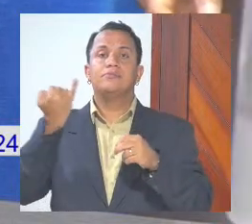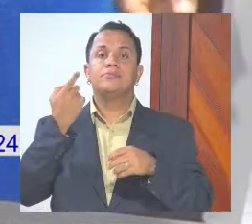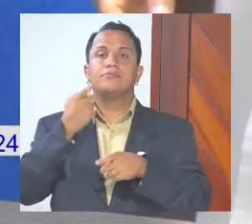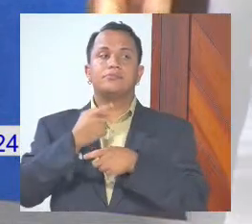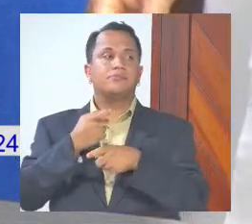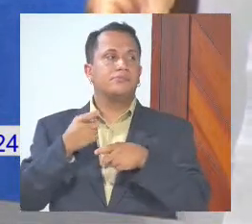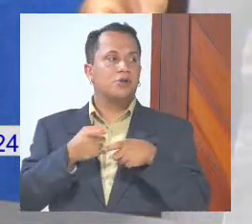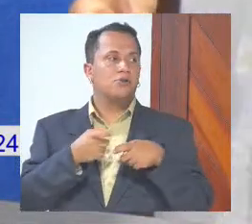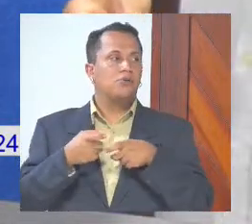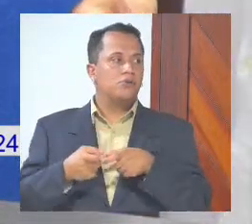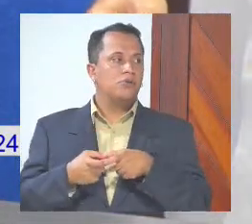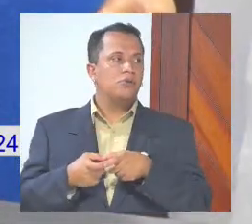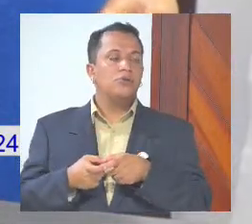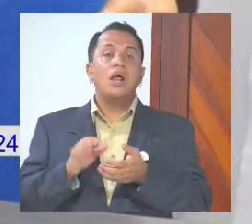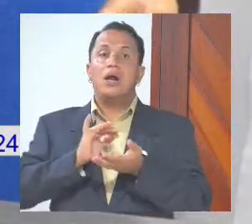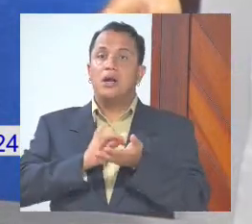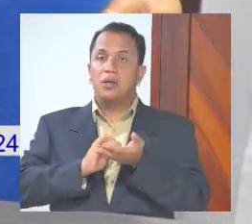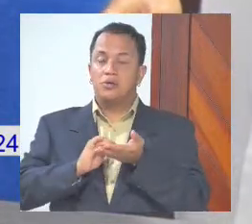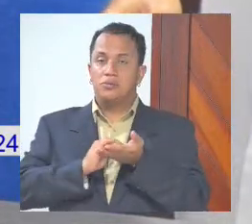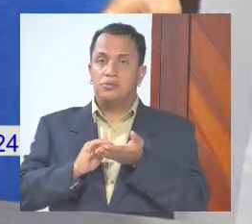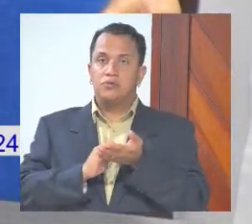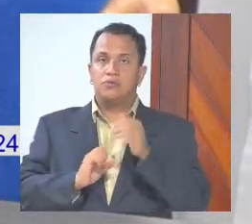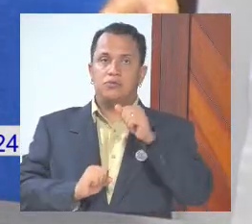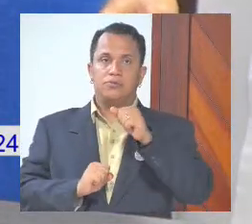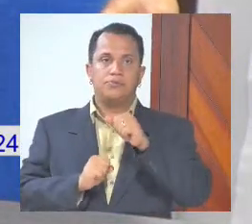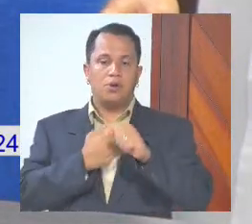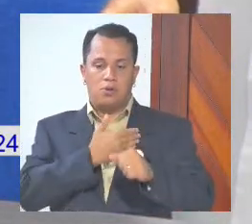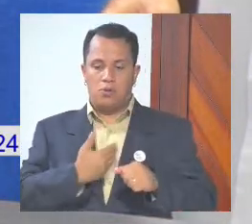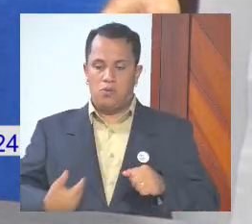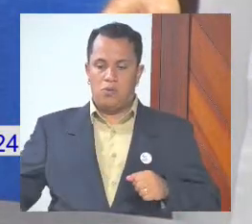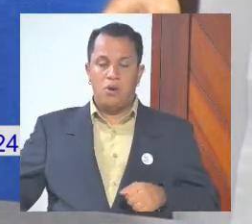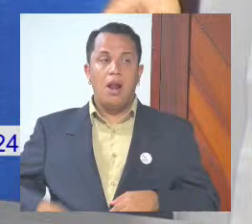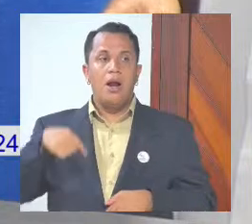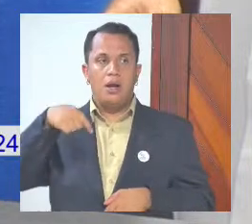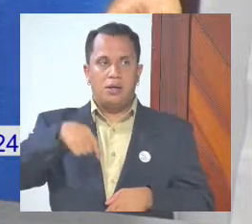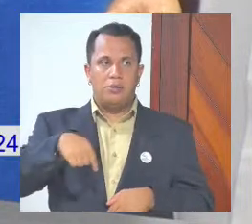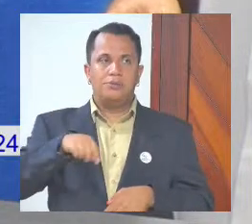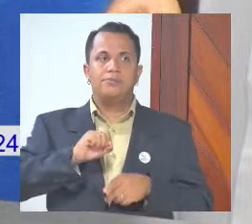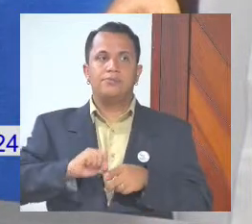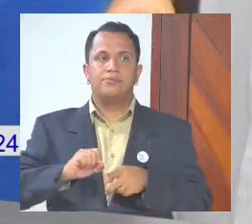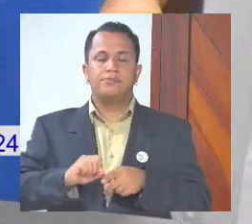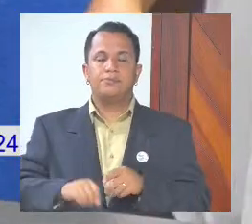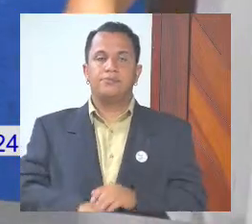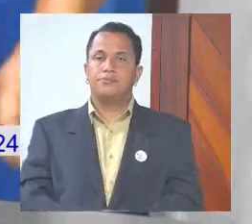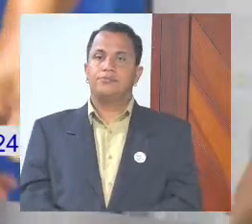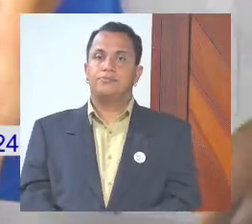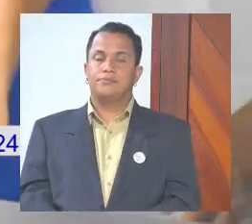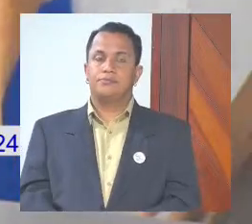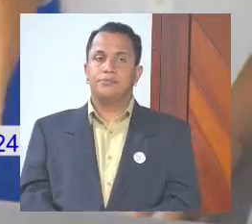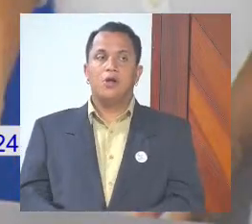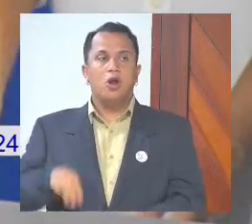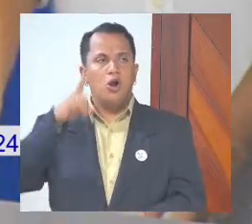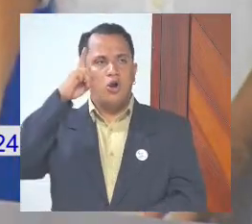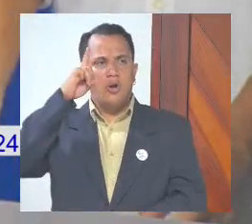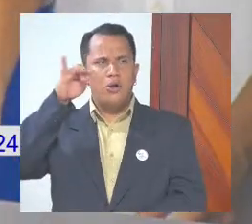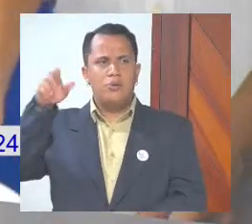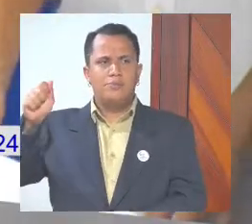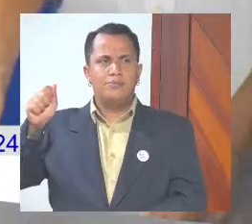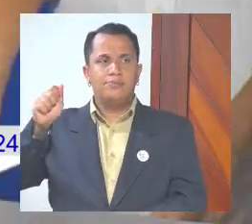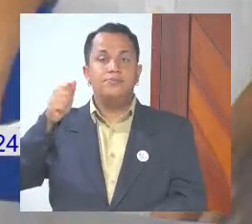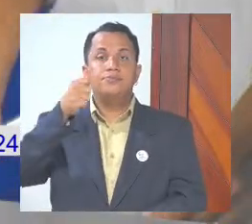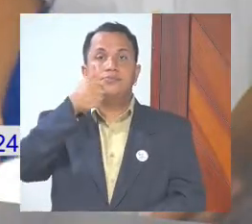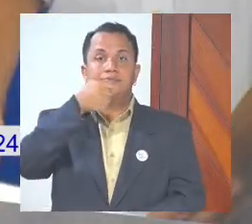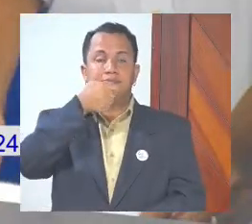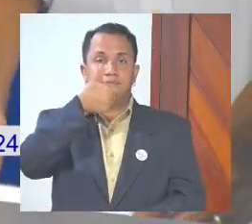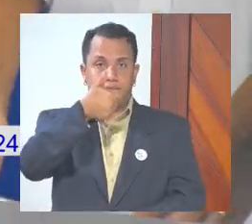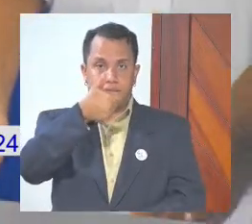contrário. Secretaria Municipal de Governo do município de Pinheiro, no dia 1º do mês de abril